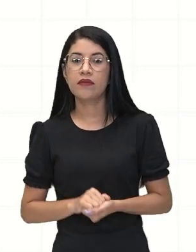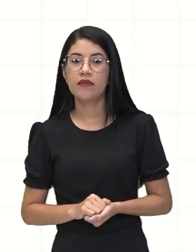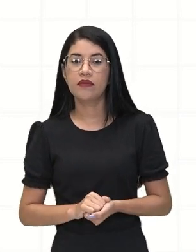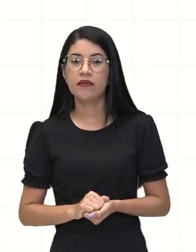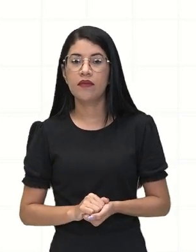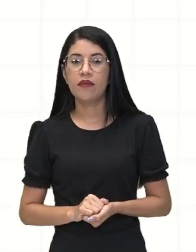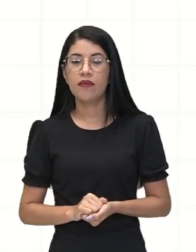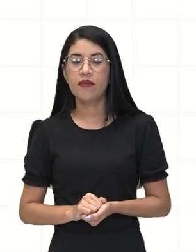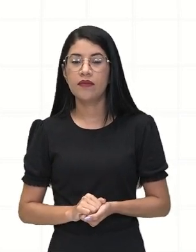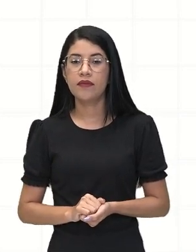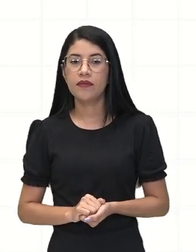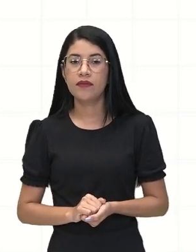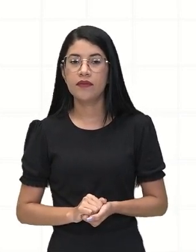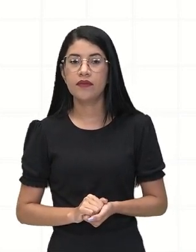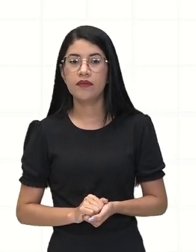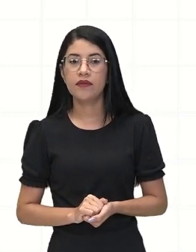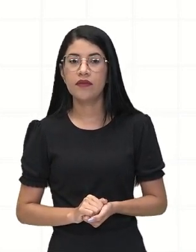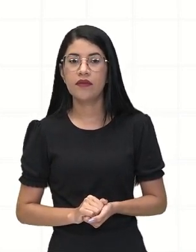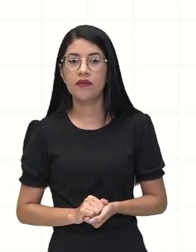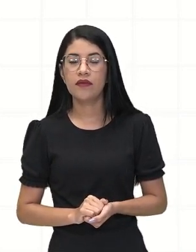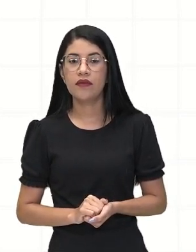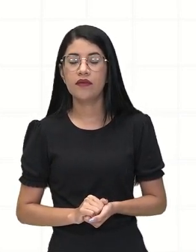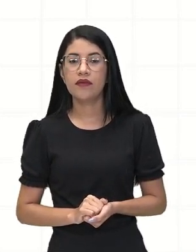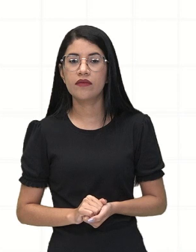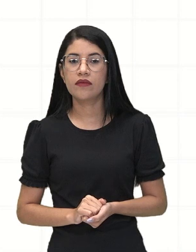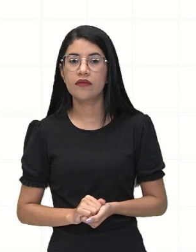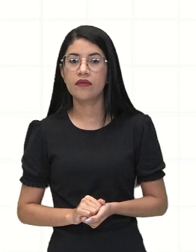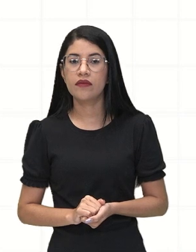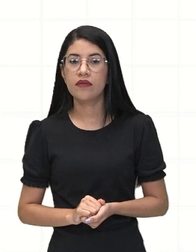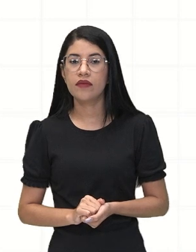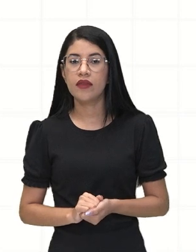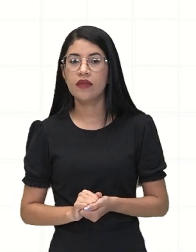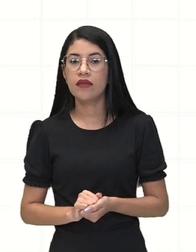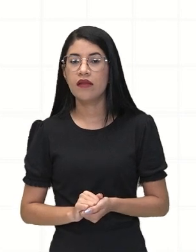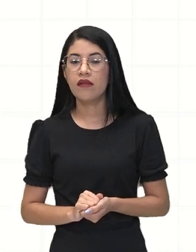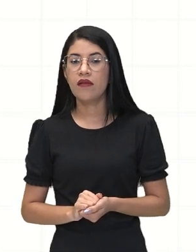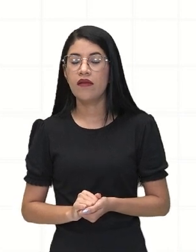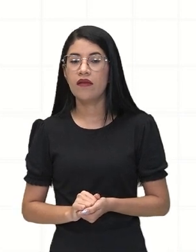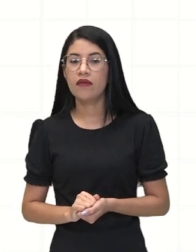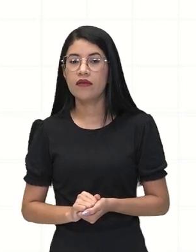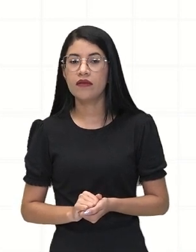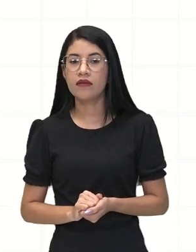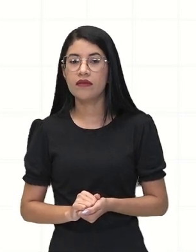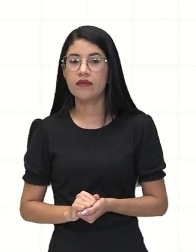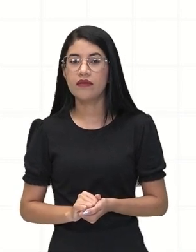B. Então, novamente, eu tenho aqui o produto de dois números, né?